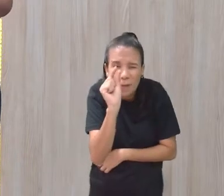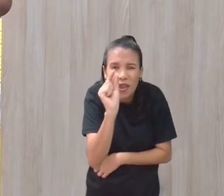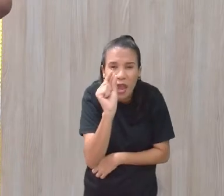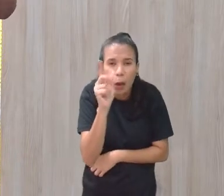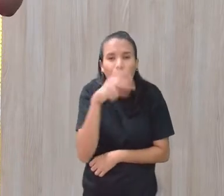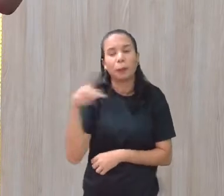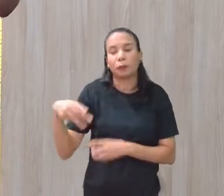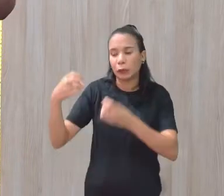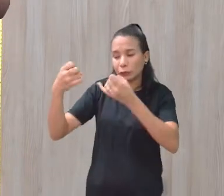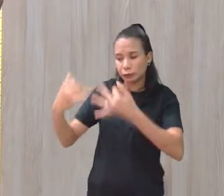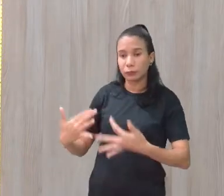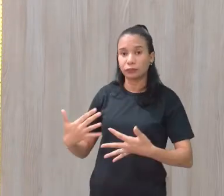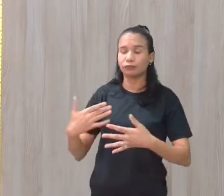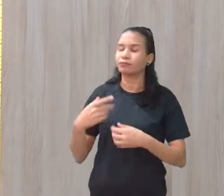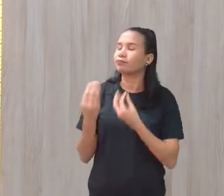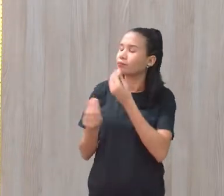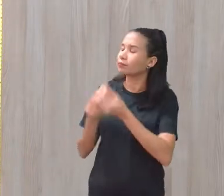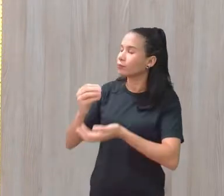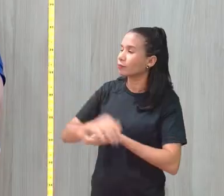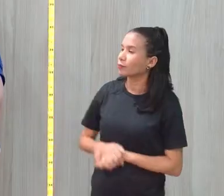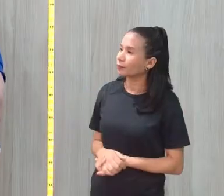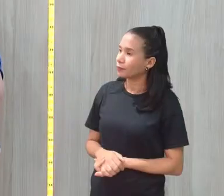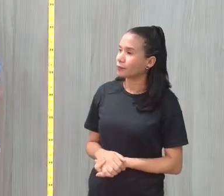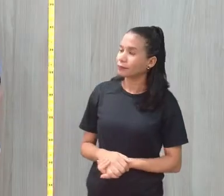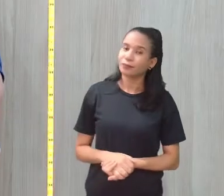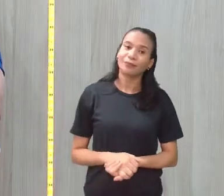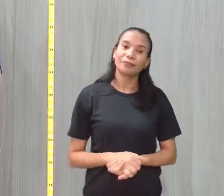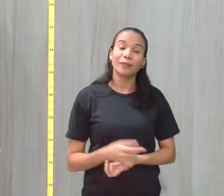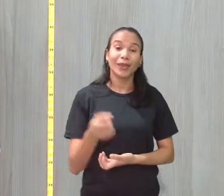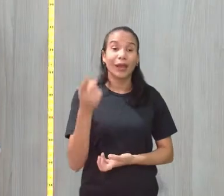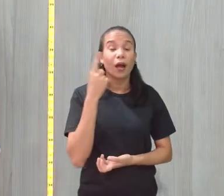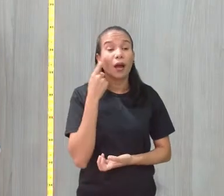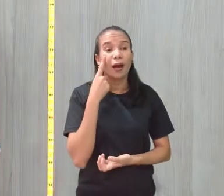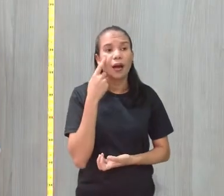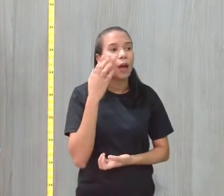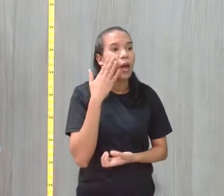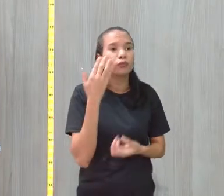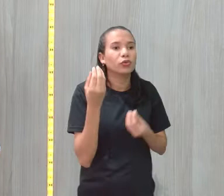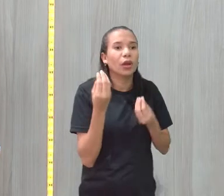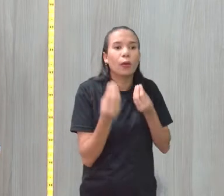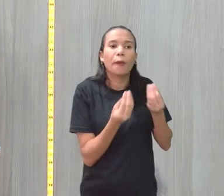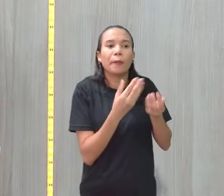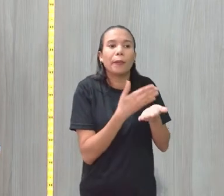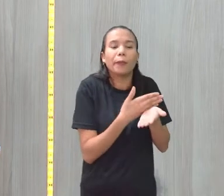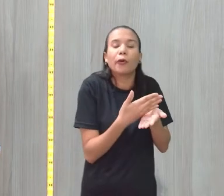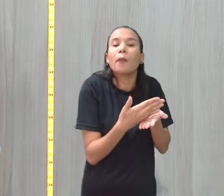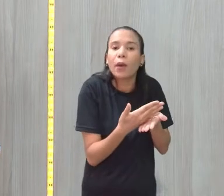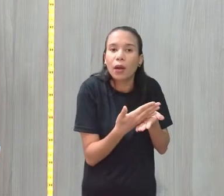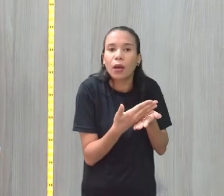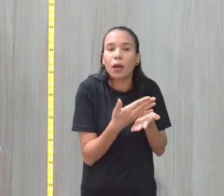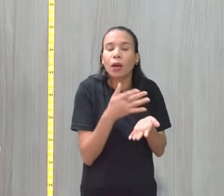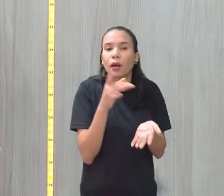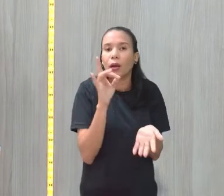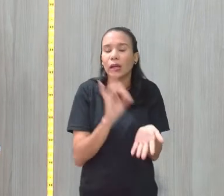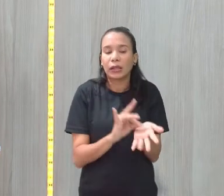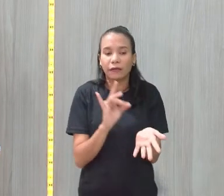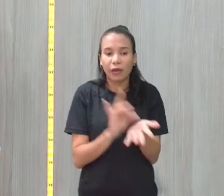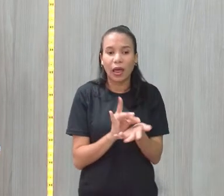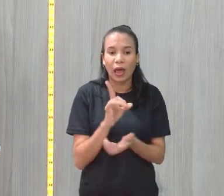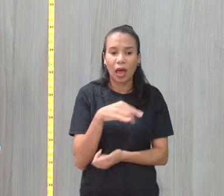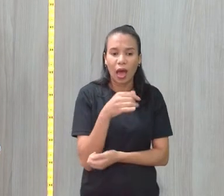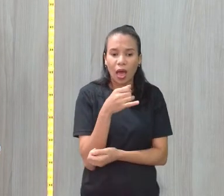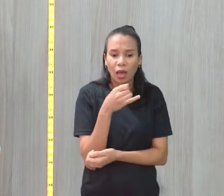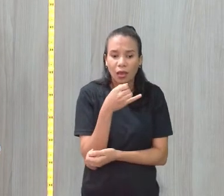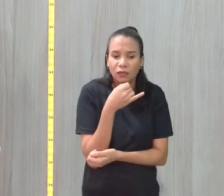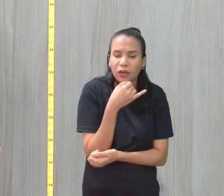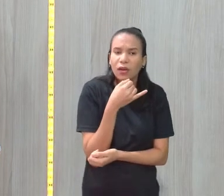vai explicar. Mas e aí, professora? Olha, eu não sei nem por onde começar, Carla, porque realmente é uma tristeza